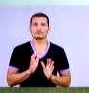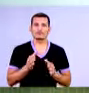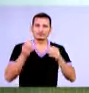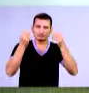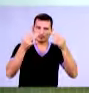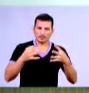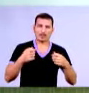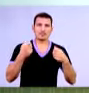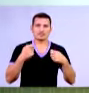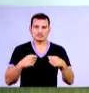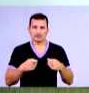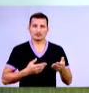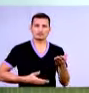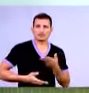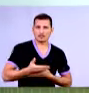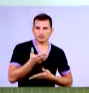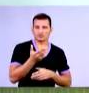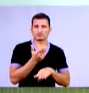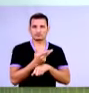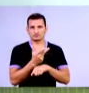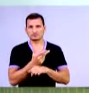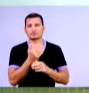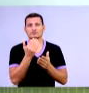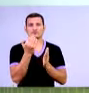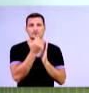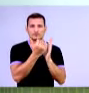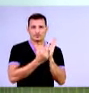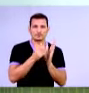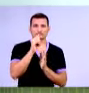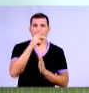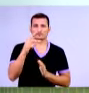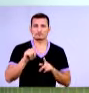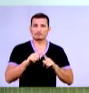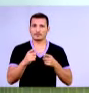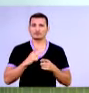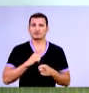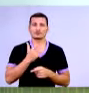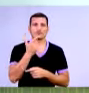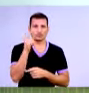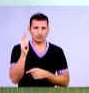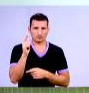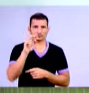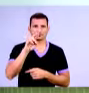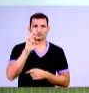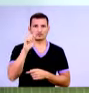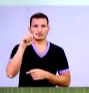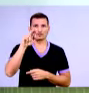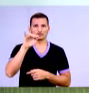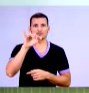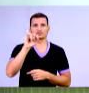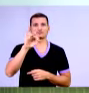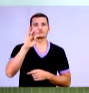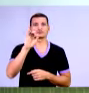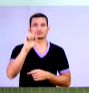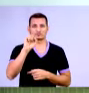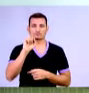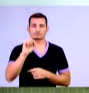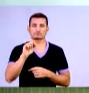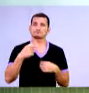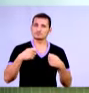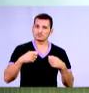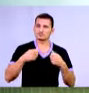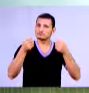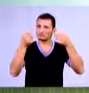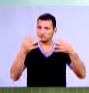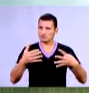de interagir, da multimídia interagir com programas aplicativos, mas existem outros requisitos que vale a pena nós conversarmos sobre ele nessa primeira